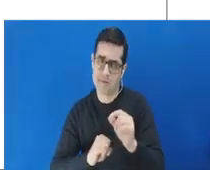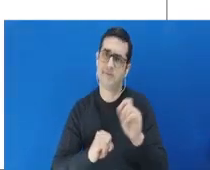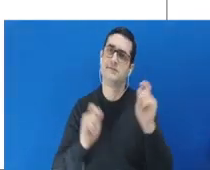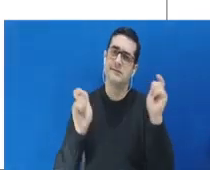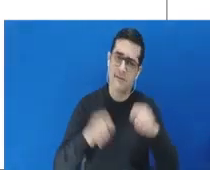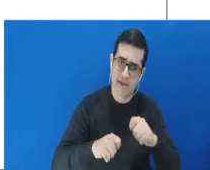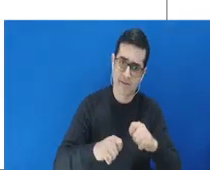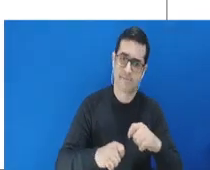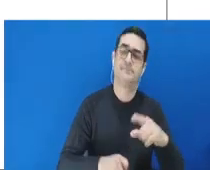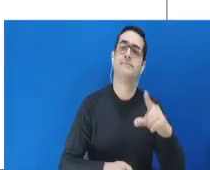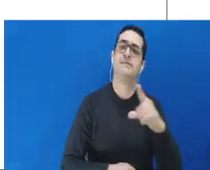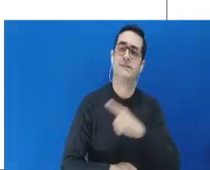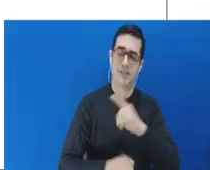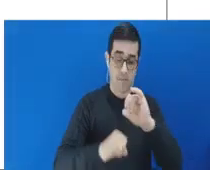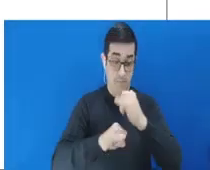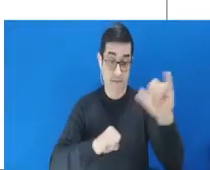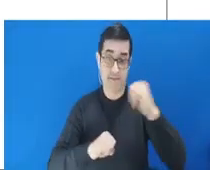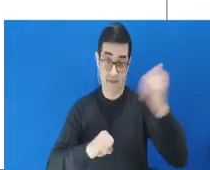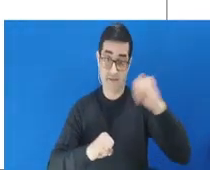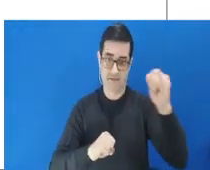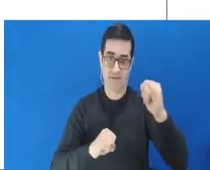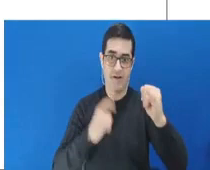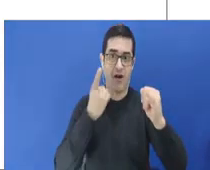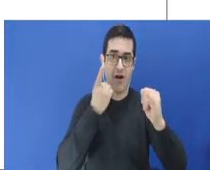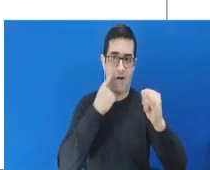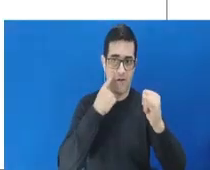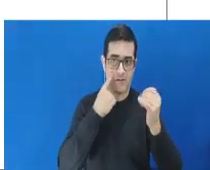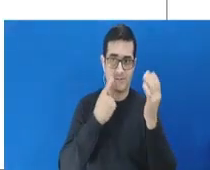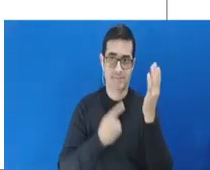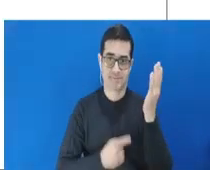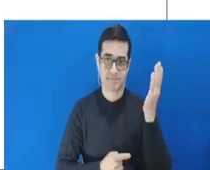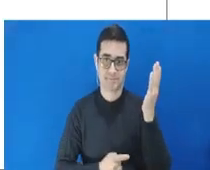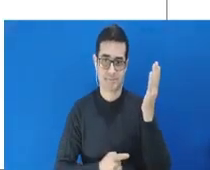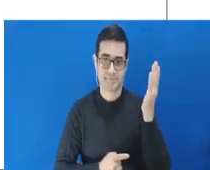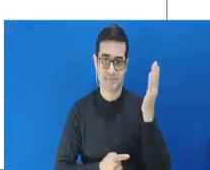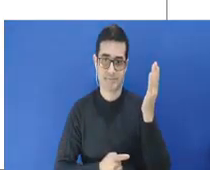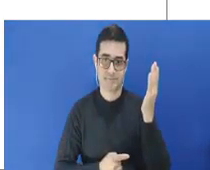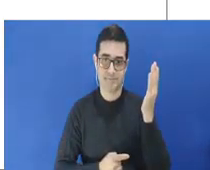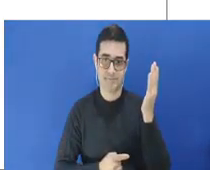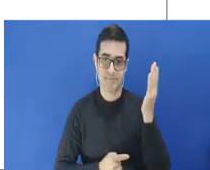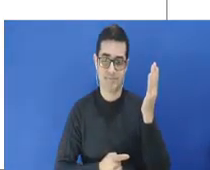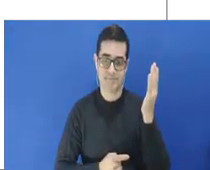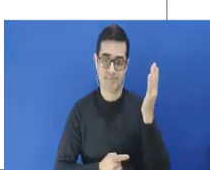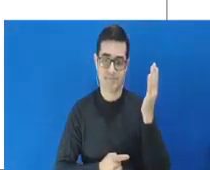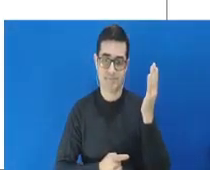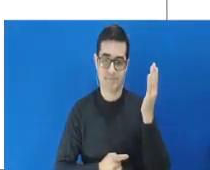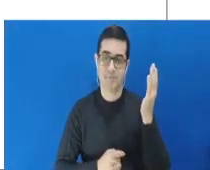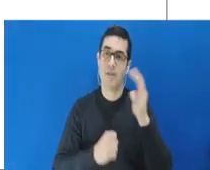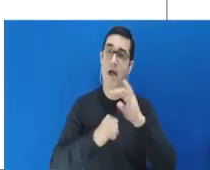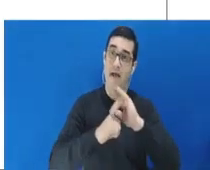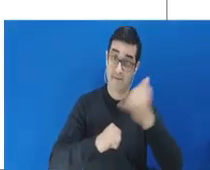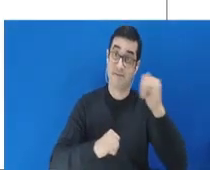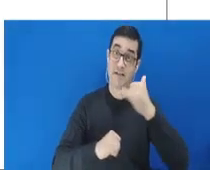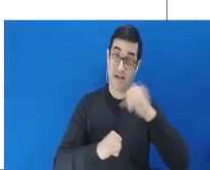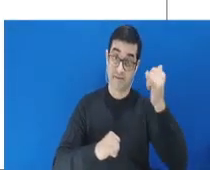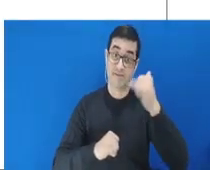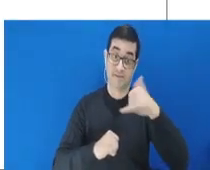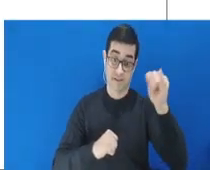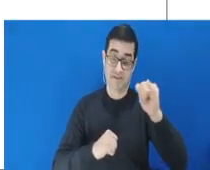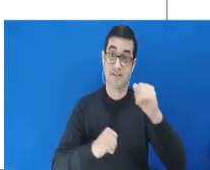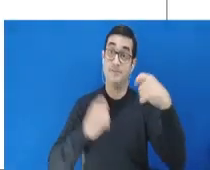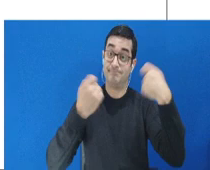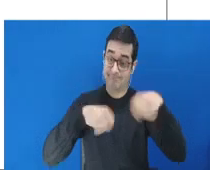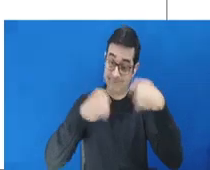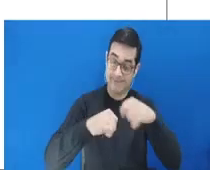determinada energia, então aqui está a energia do meu fóton, eu vou gastar uma energia para expulsar, ou seja,